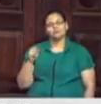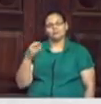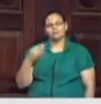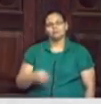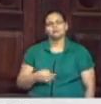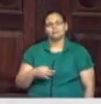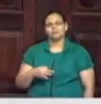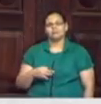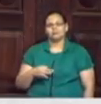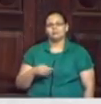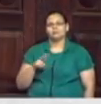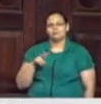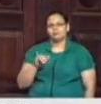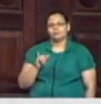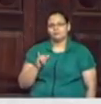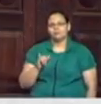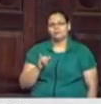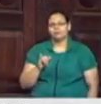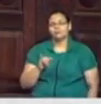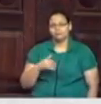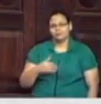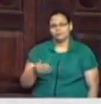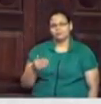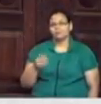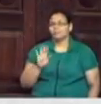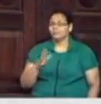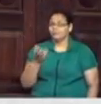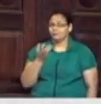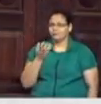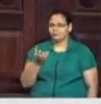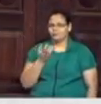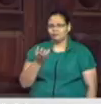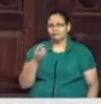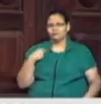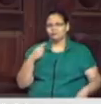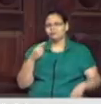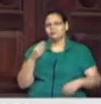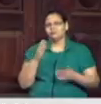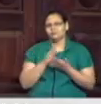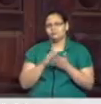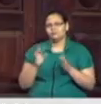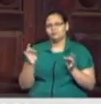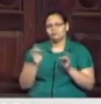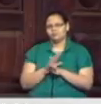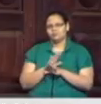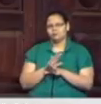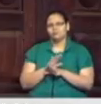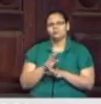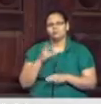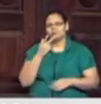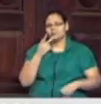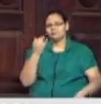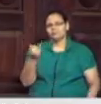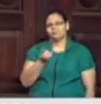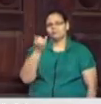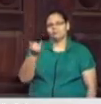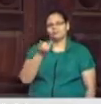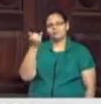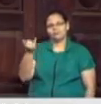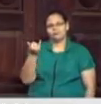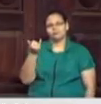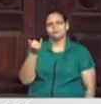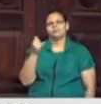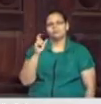que a contrapartida será efetuada. De qualquer maneira, eu quero aqui concluir a minha intervenção, ressaltando a importância